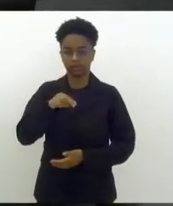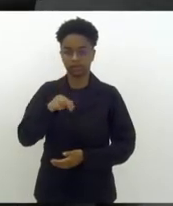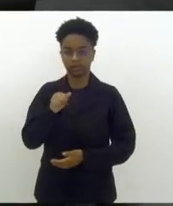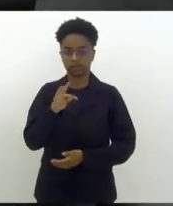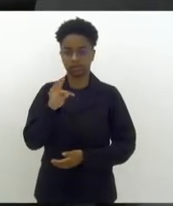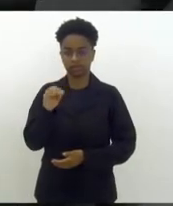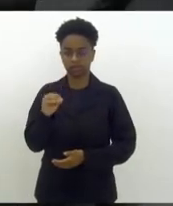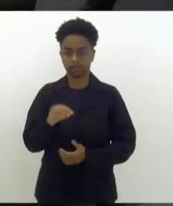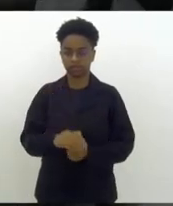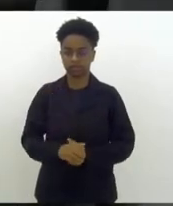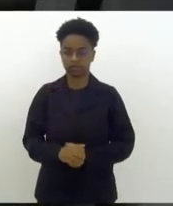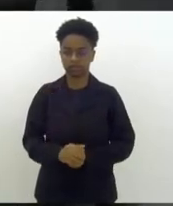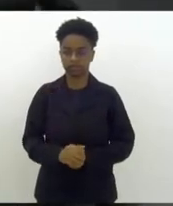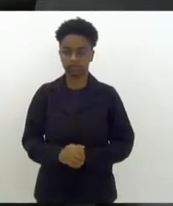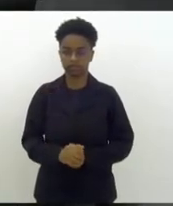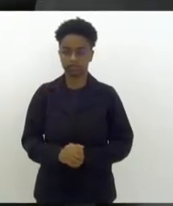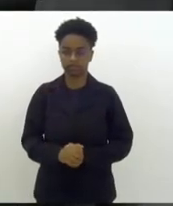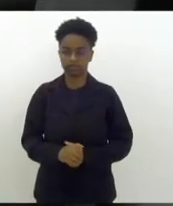Machado